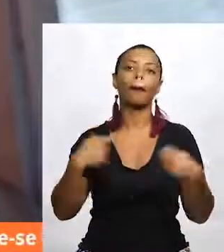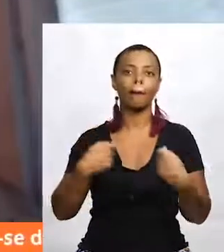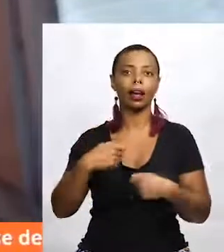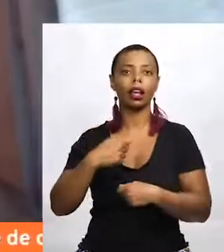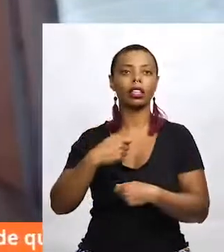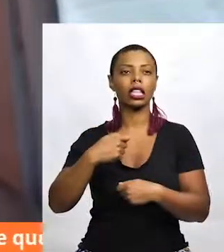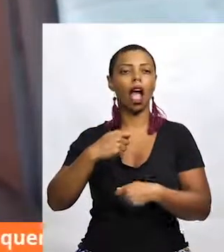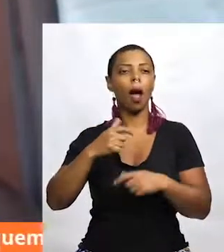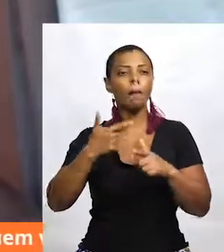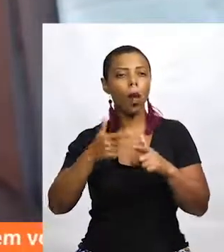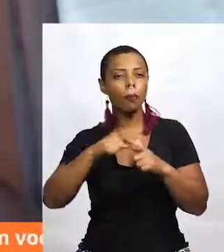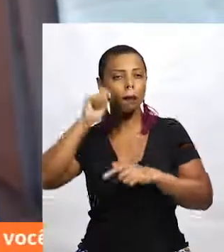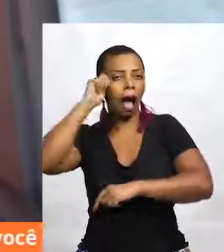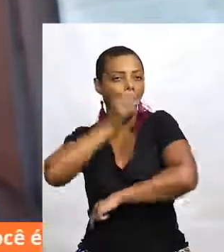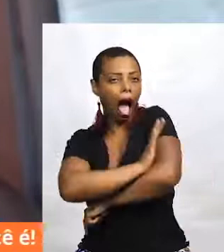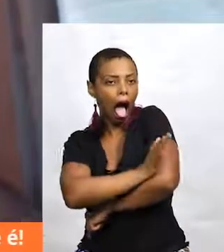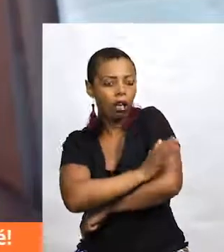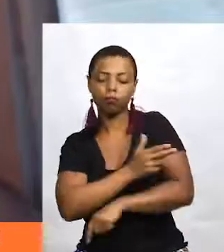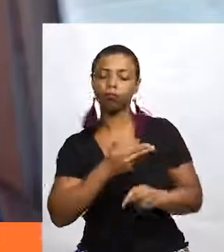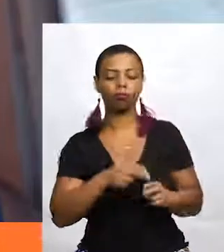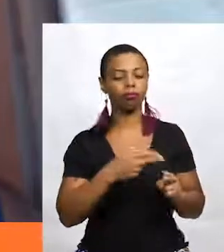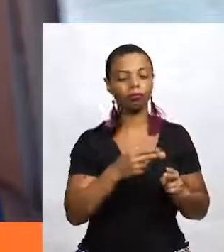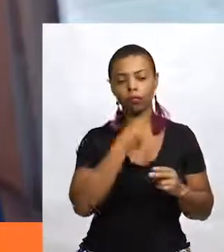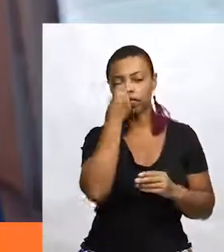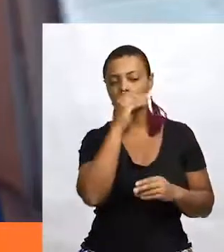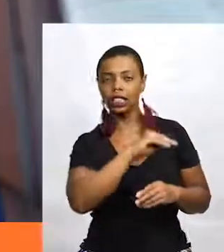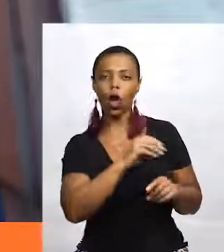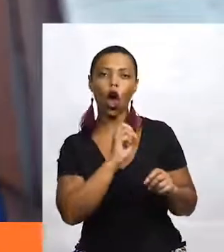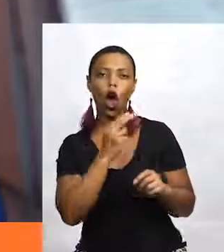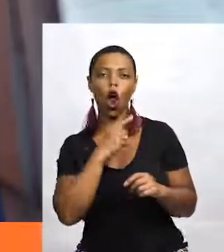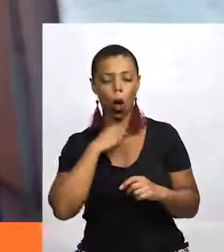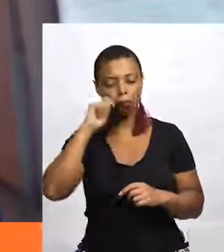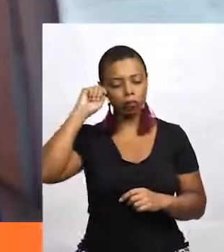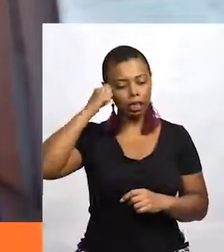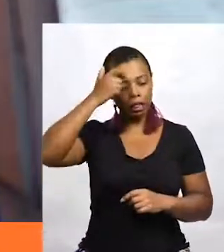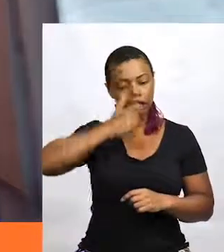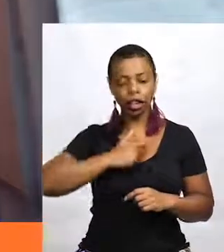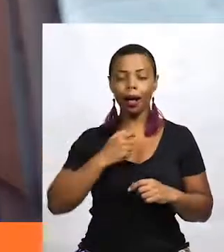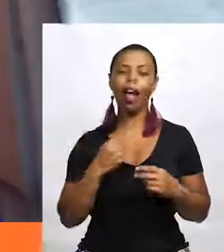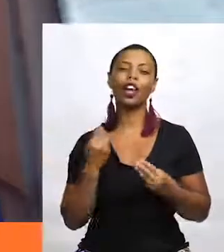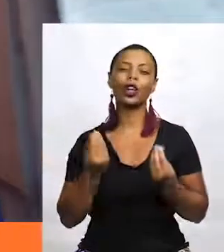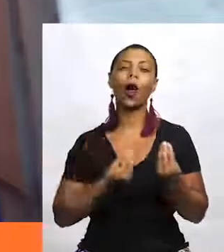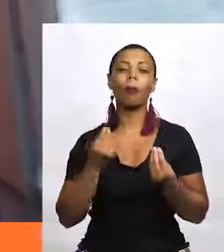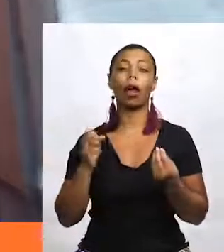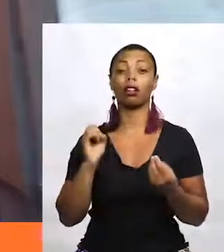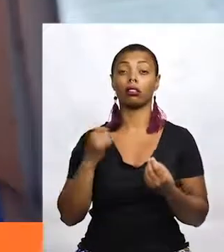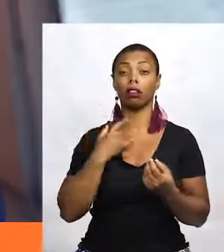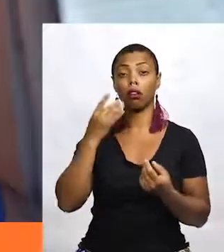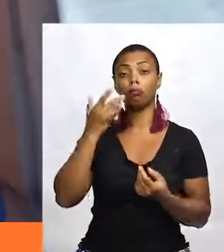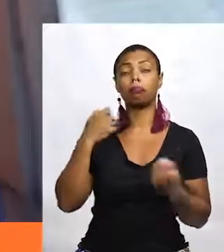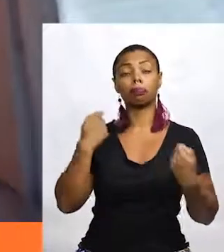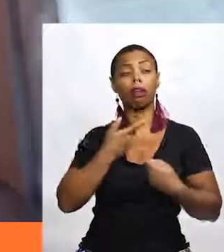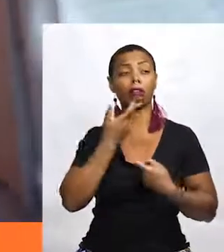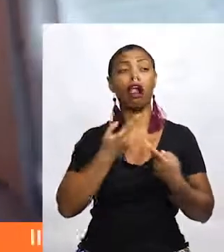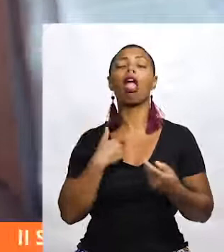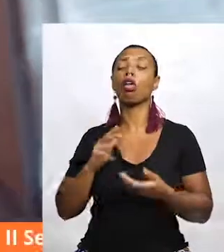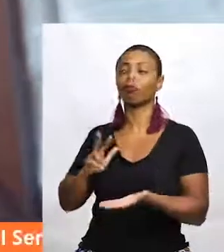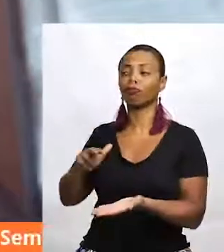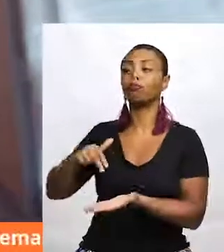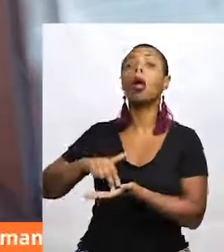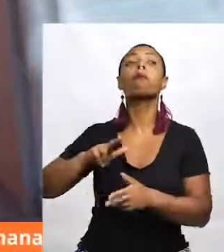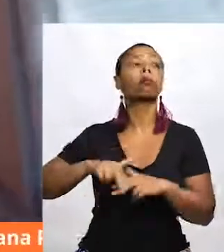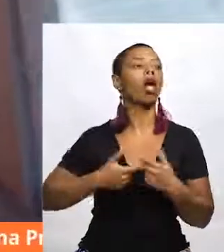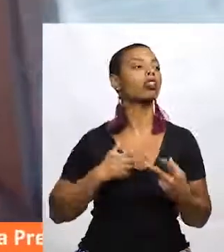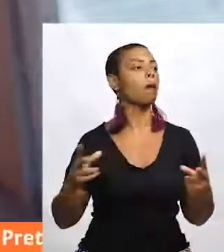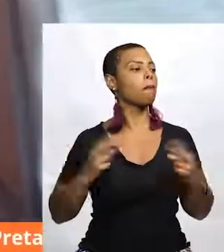do racismo, tinham sido mais, em alguma medida, convencidos da falácia da meritocracia, que se eles estavam lá, é porque eles mereciam, e se os outros